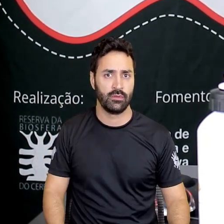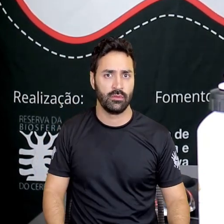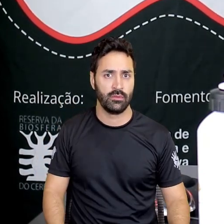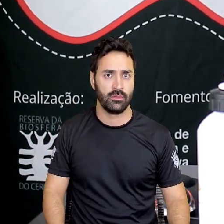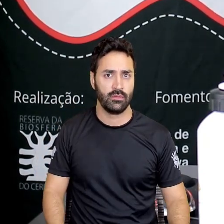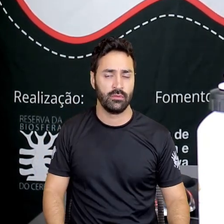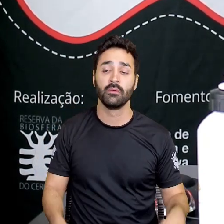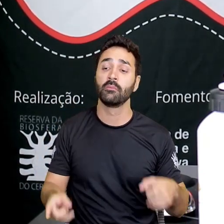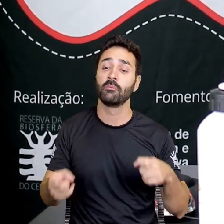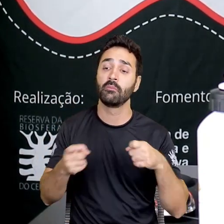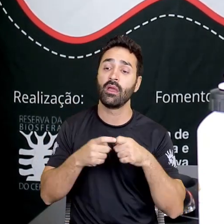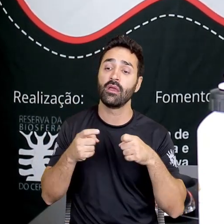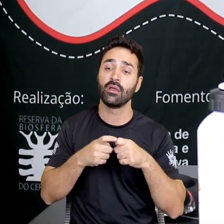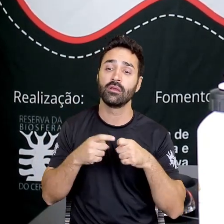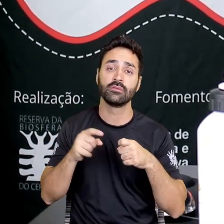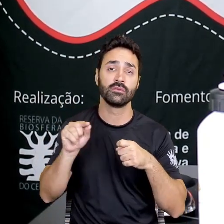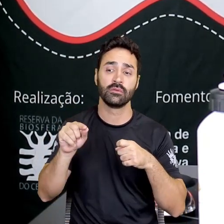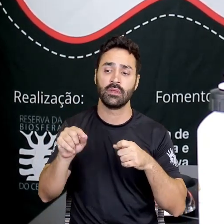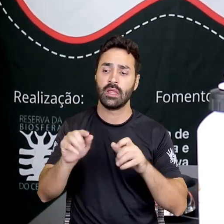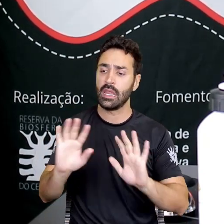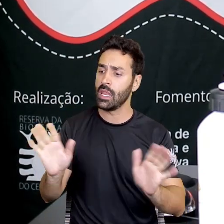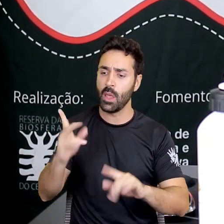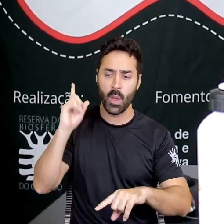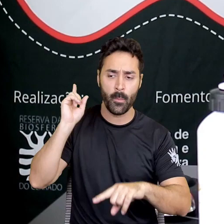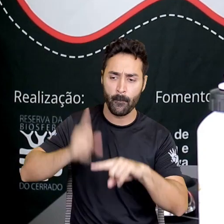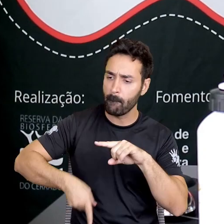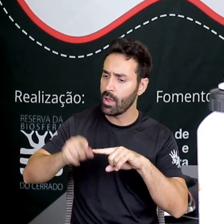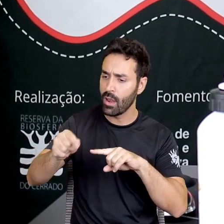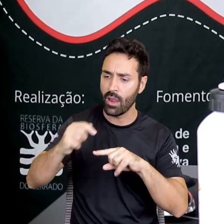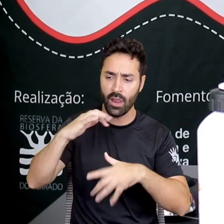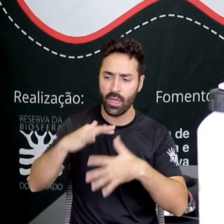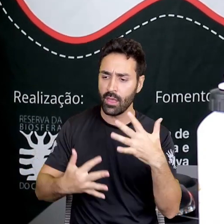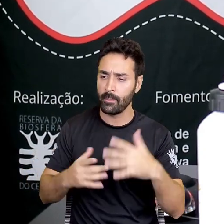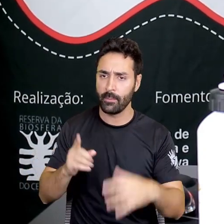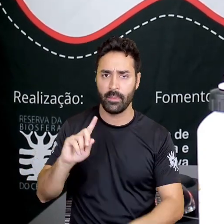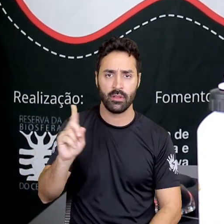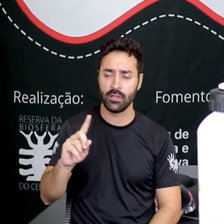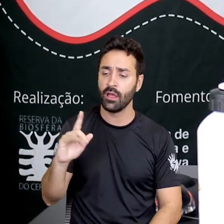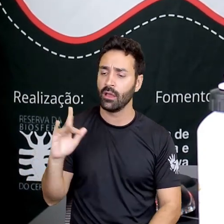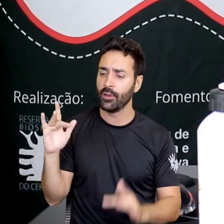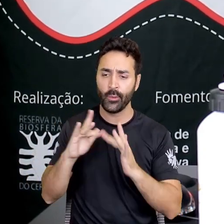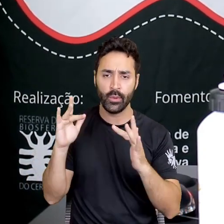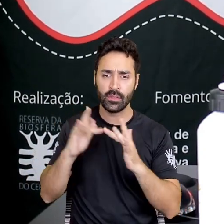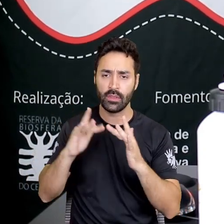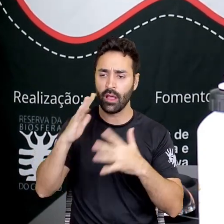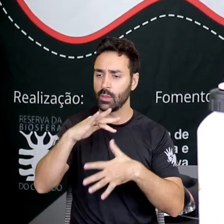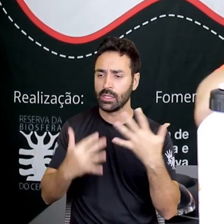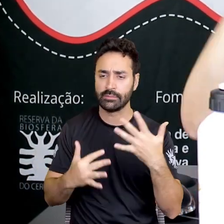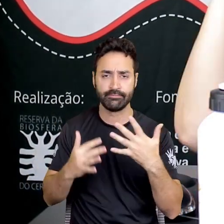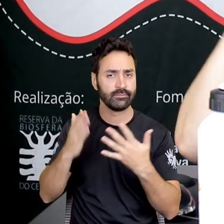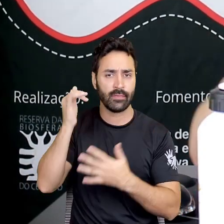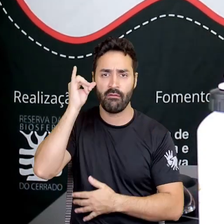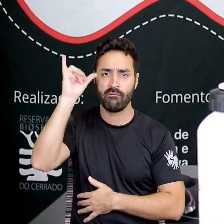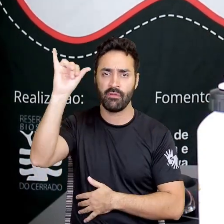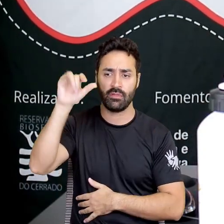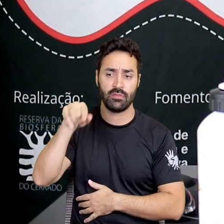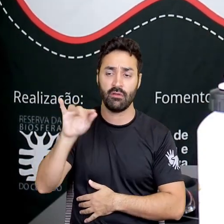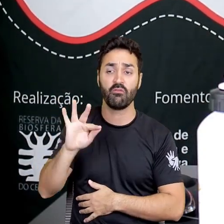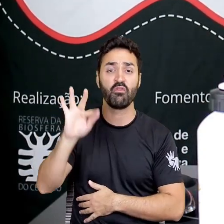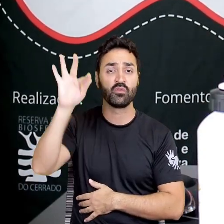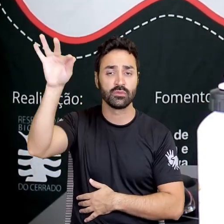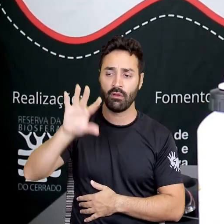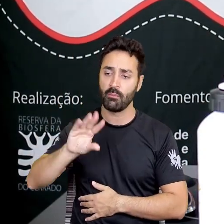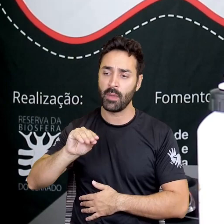assim, não deixa essa criança aprender Libras, não deixa essa criança ter contato com a língua de sinais, senão ela não vai aprender a falar